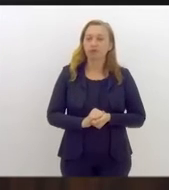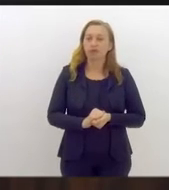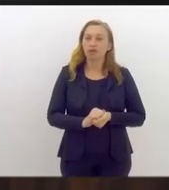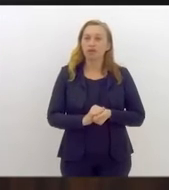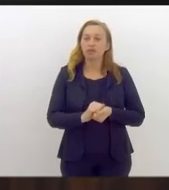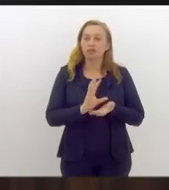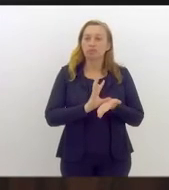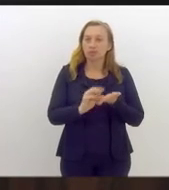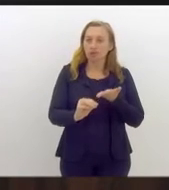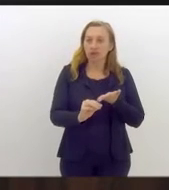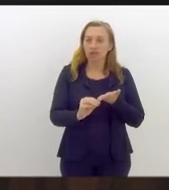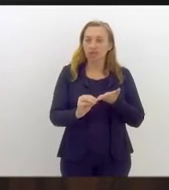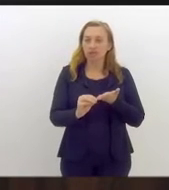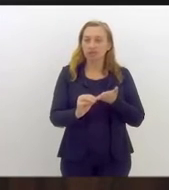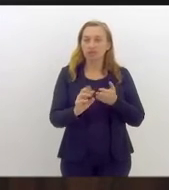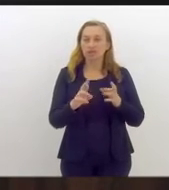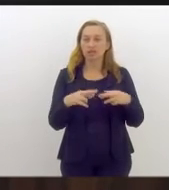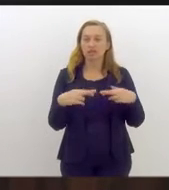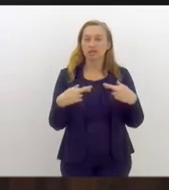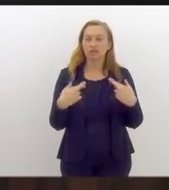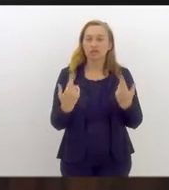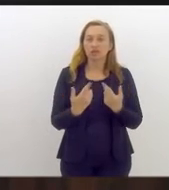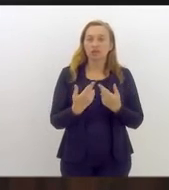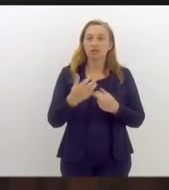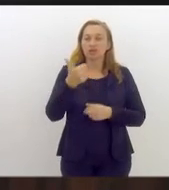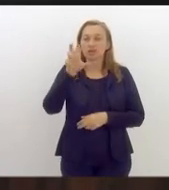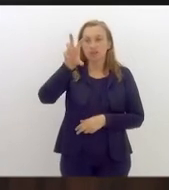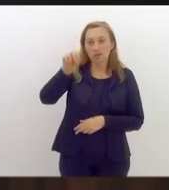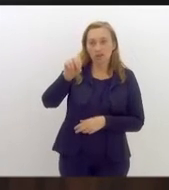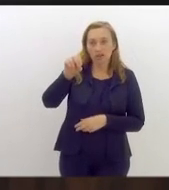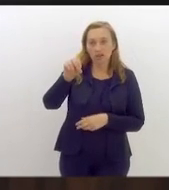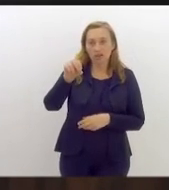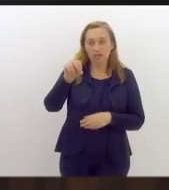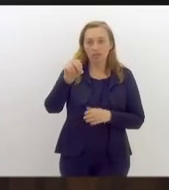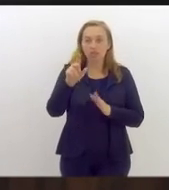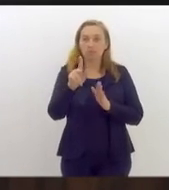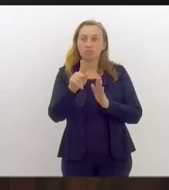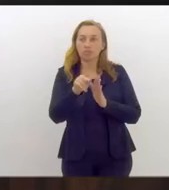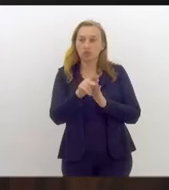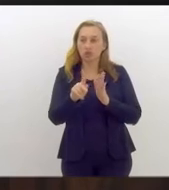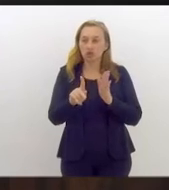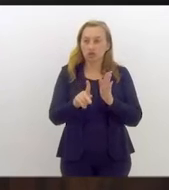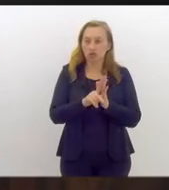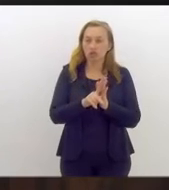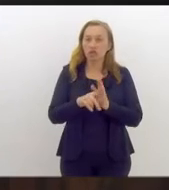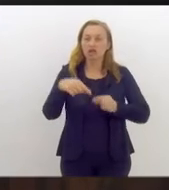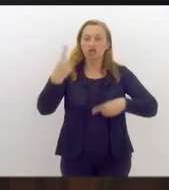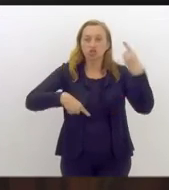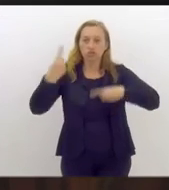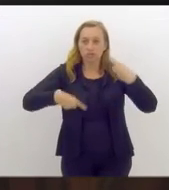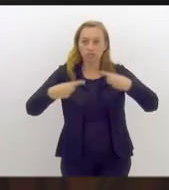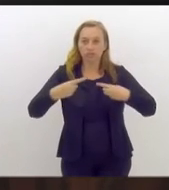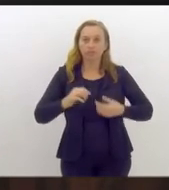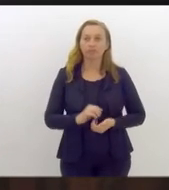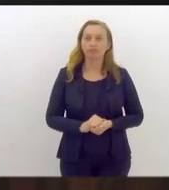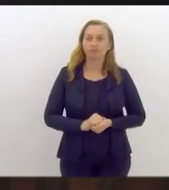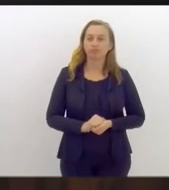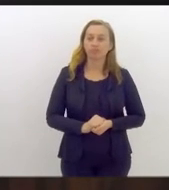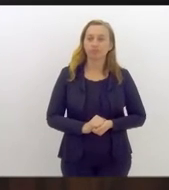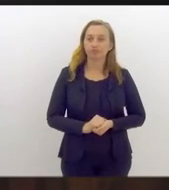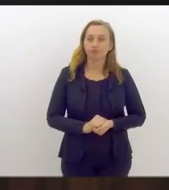pautados nessa sessão. São 50 projetos de resolução em discussão.